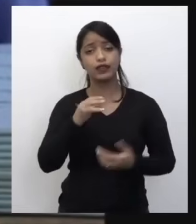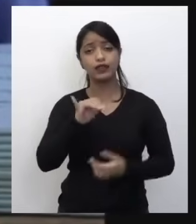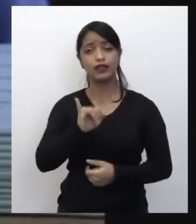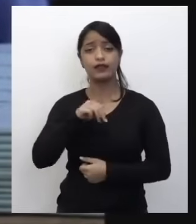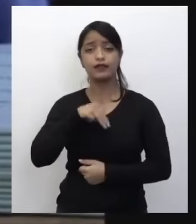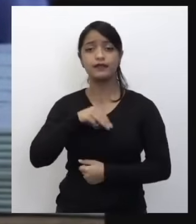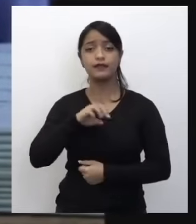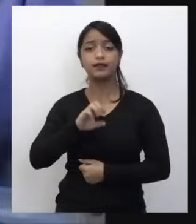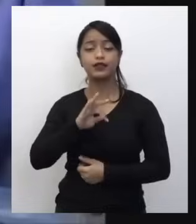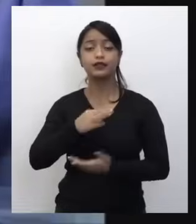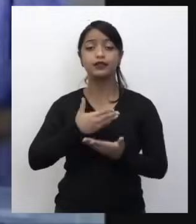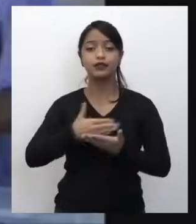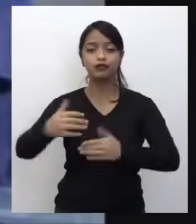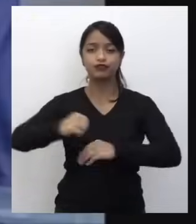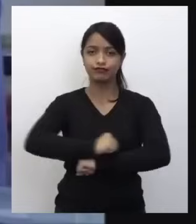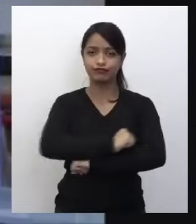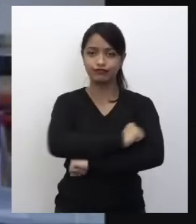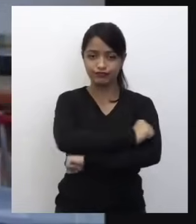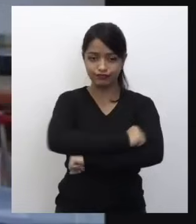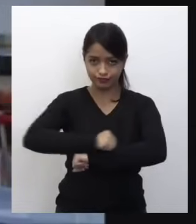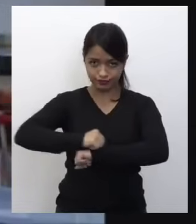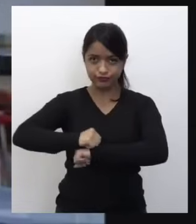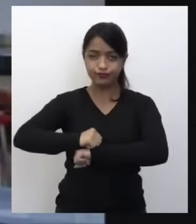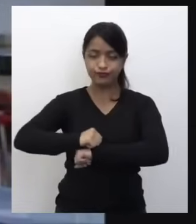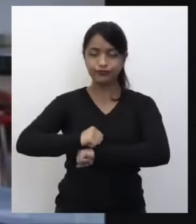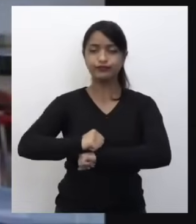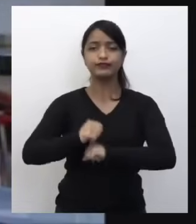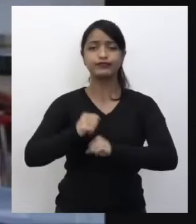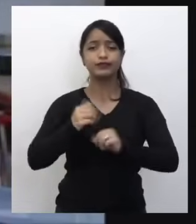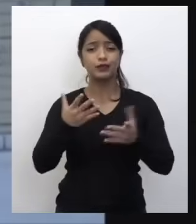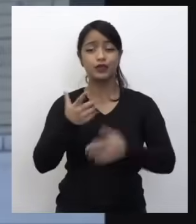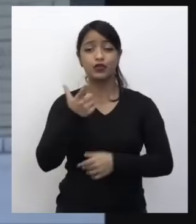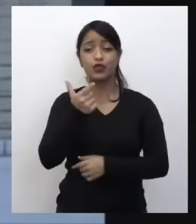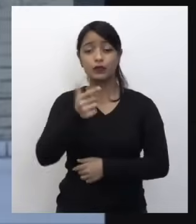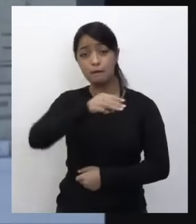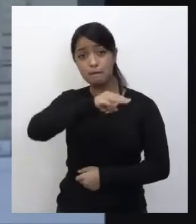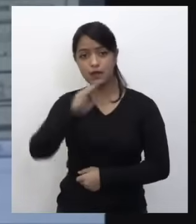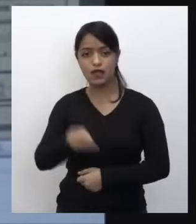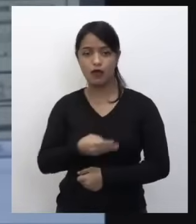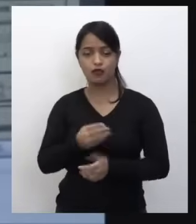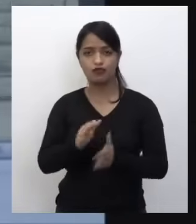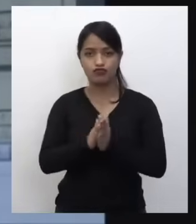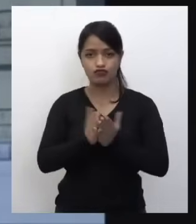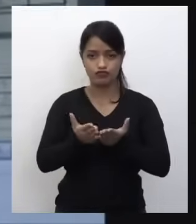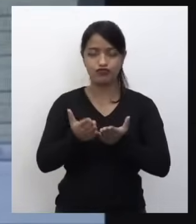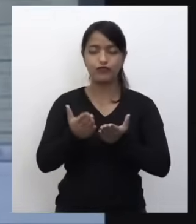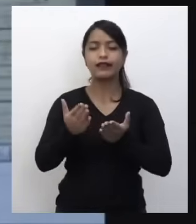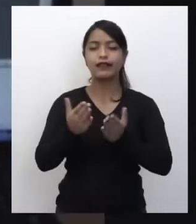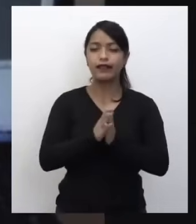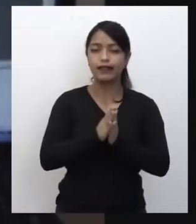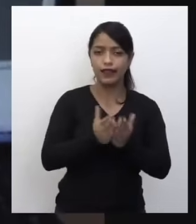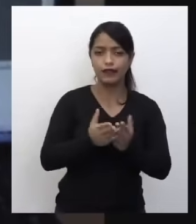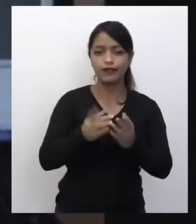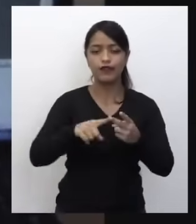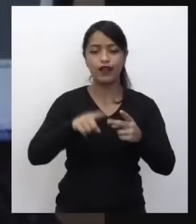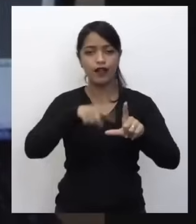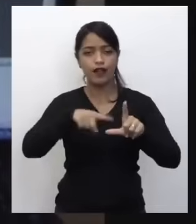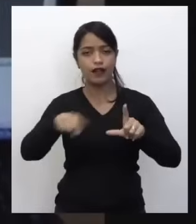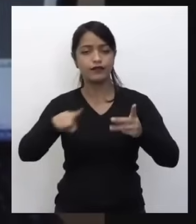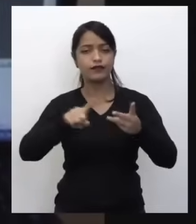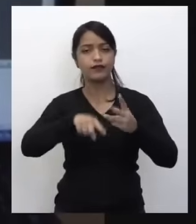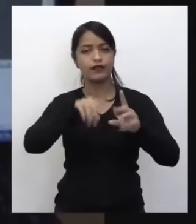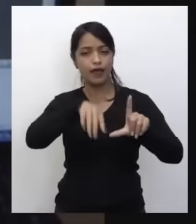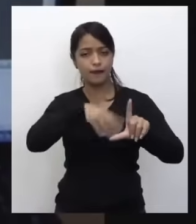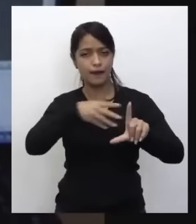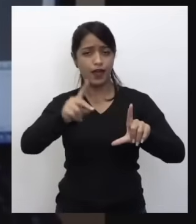de digitalização. São cerca de 12 milhões de documentos, entre livros, gráficos e tabelas, com os mais antigos